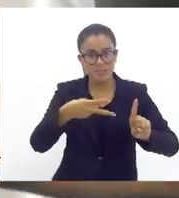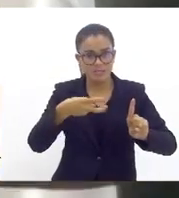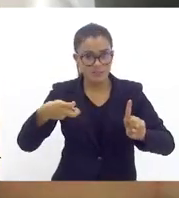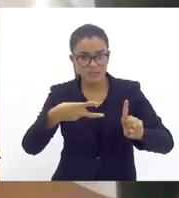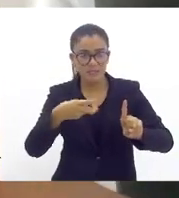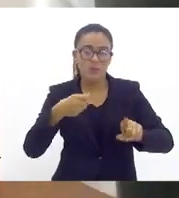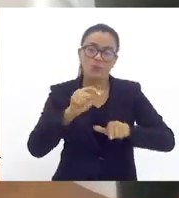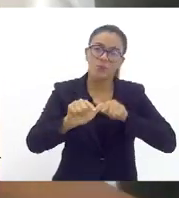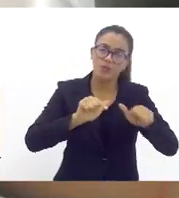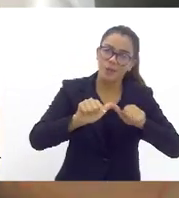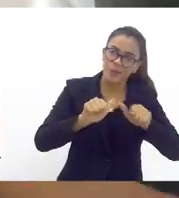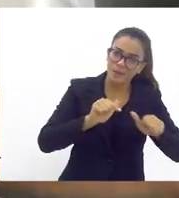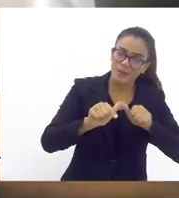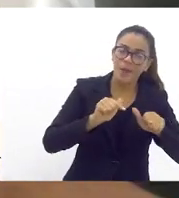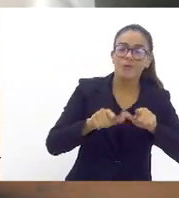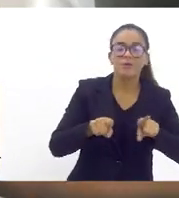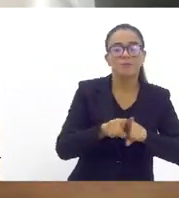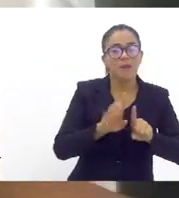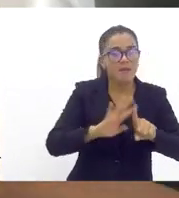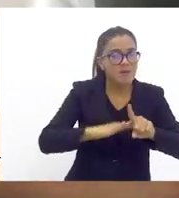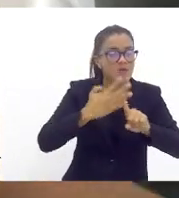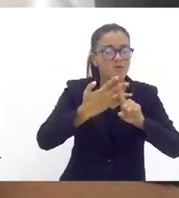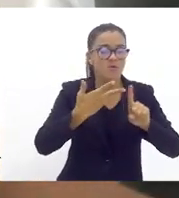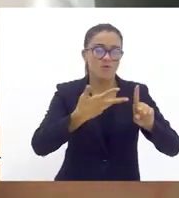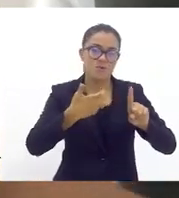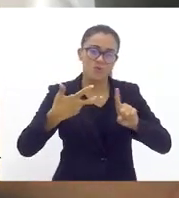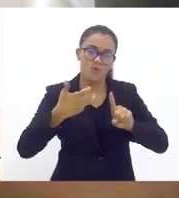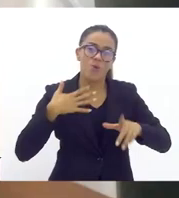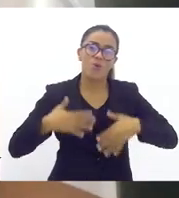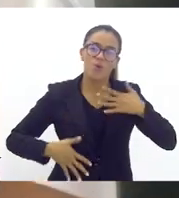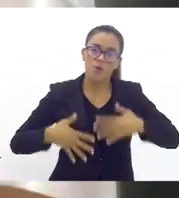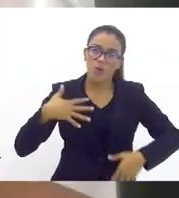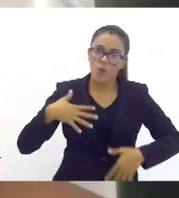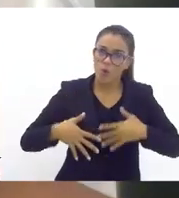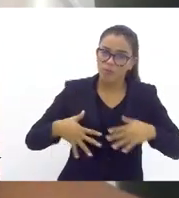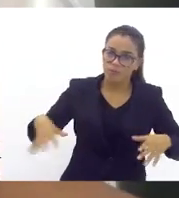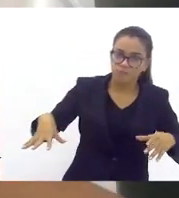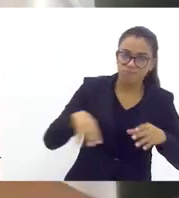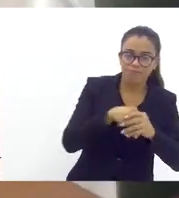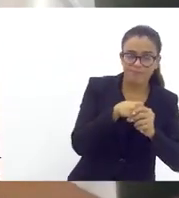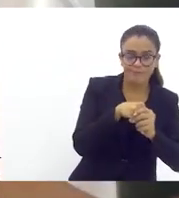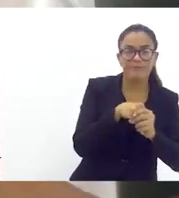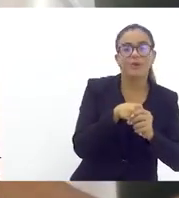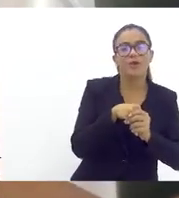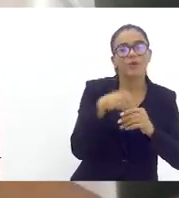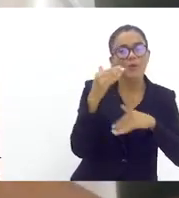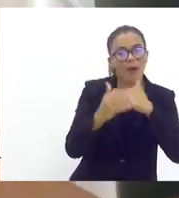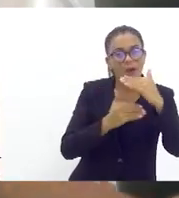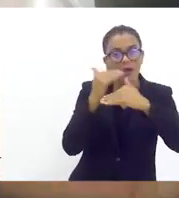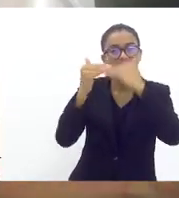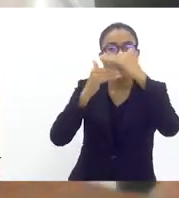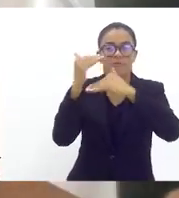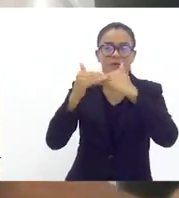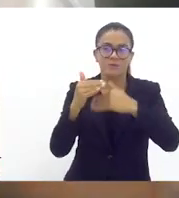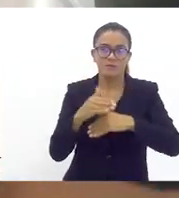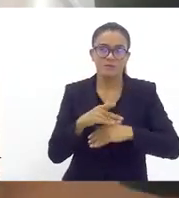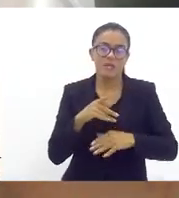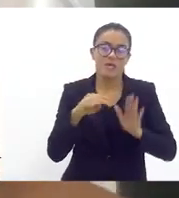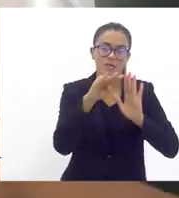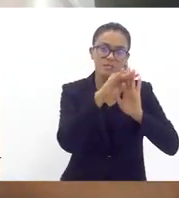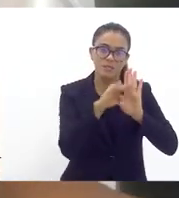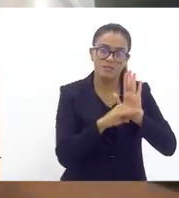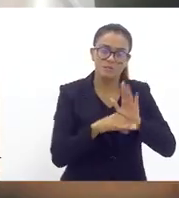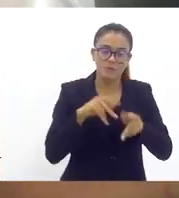do trabalho, hiperexploração dos corpos e cisão desses corpos, e o avanço das pautas